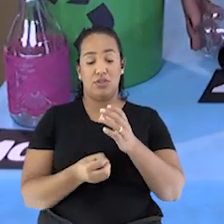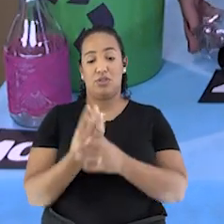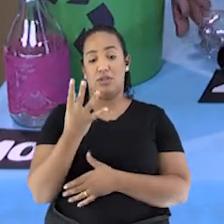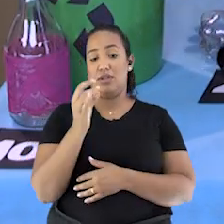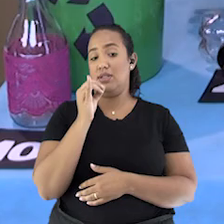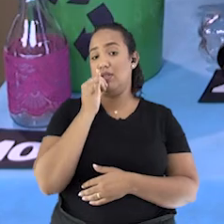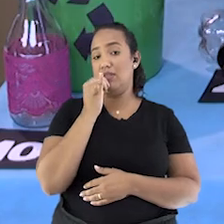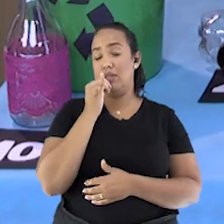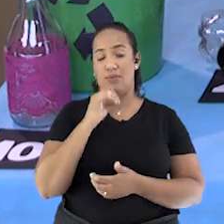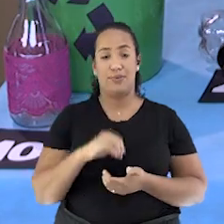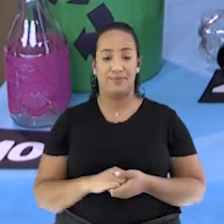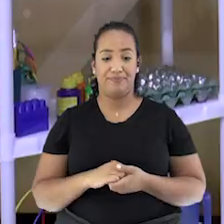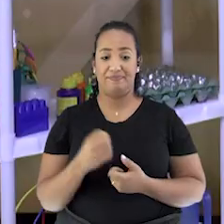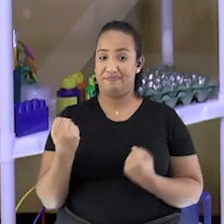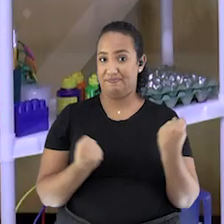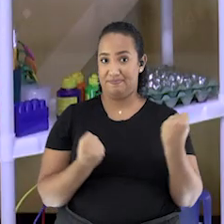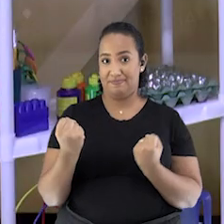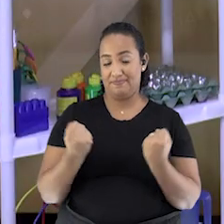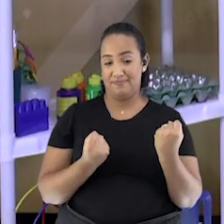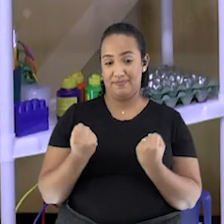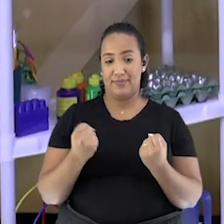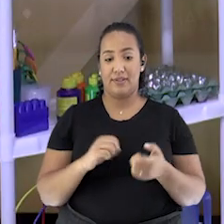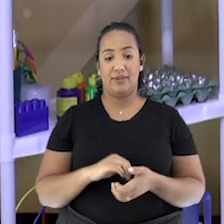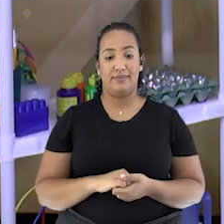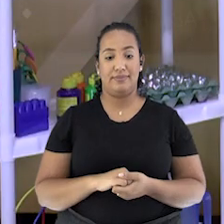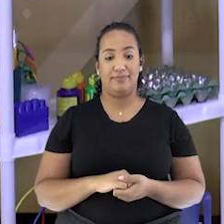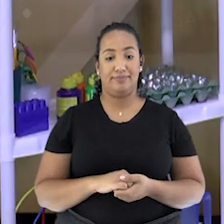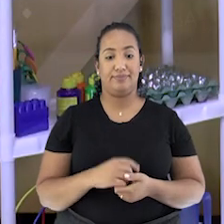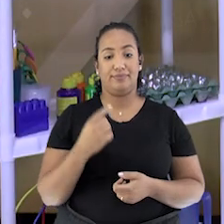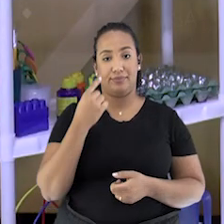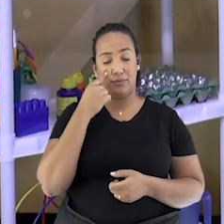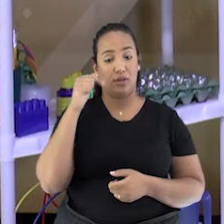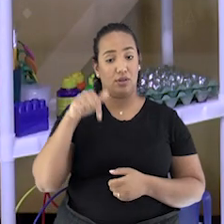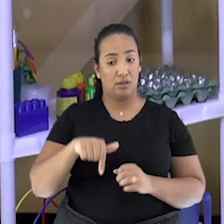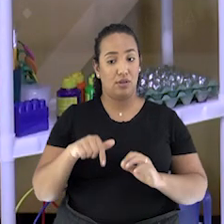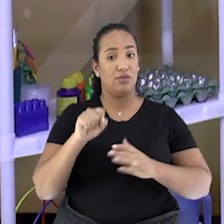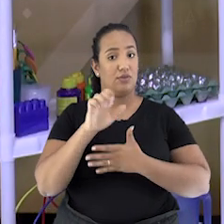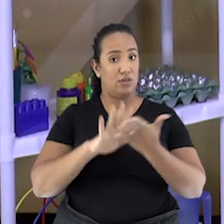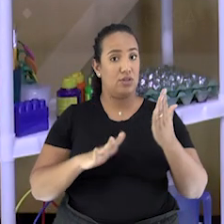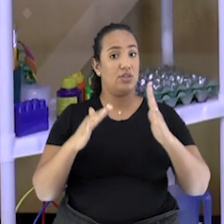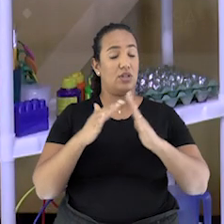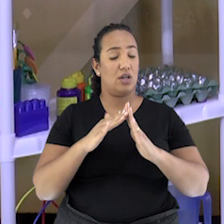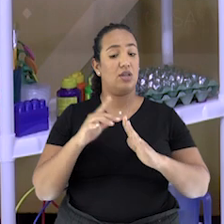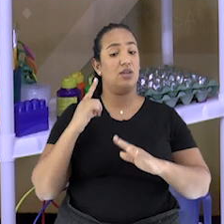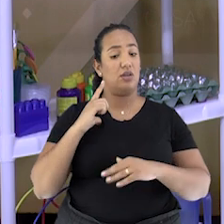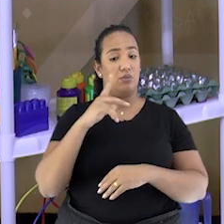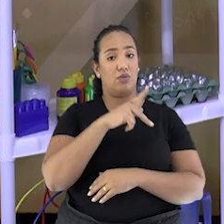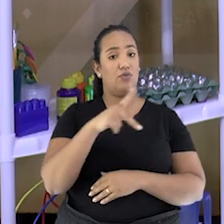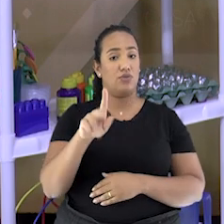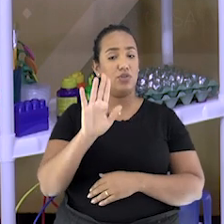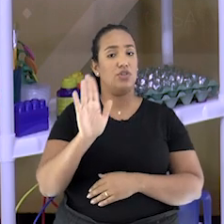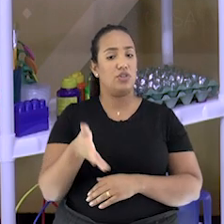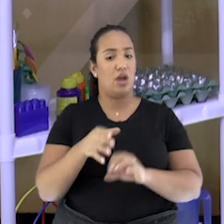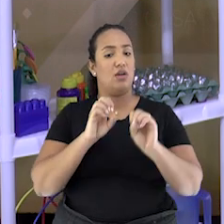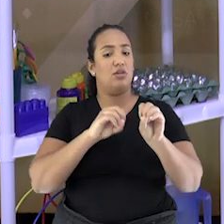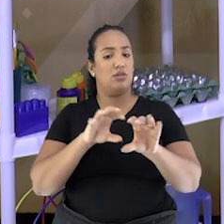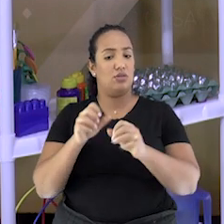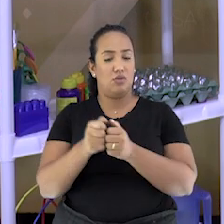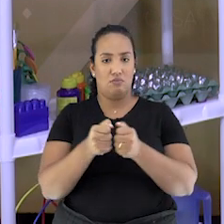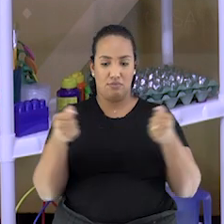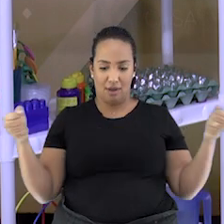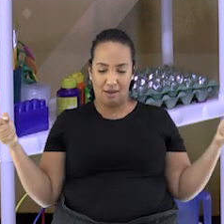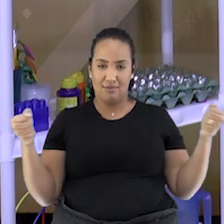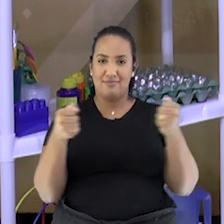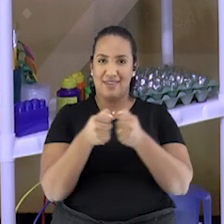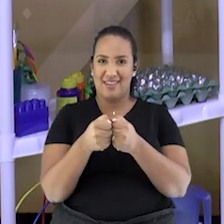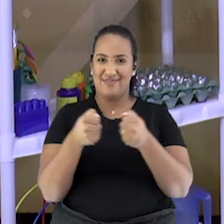carrinho. Aqui no Deve em Casa, teve uma professora que já ensinou a fazer um vai e vem de garrafa PET. Você pode fazer algo parecido ou